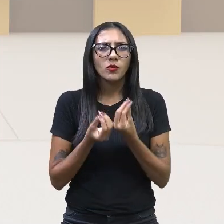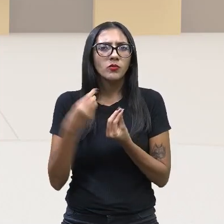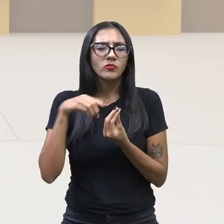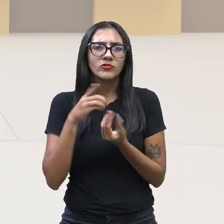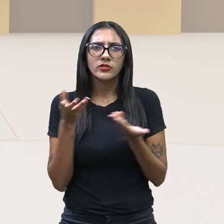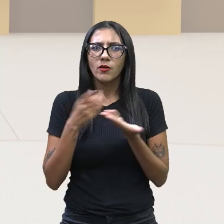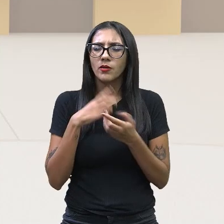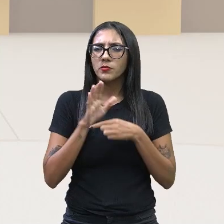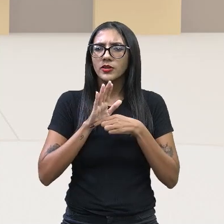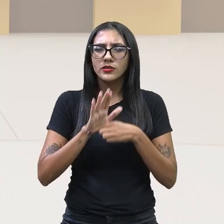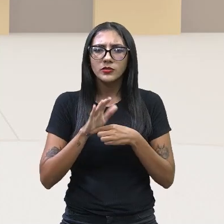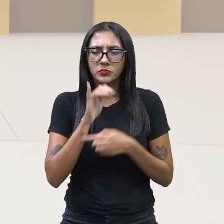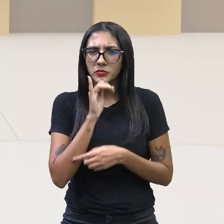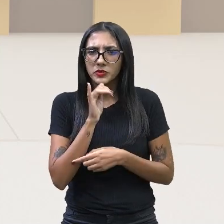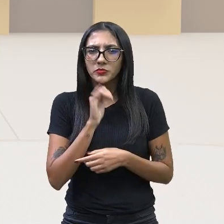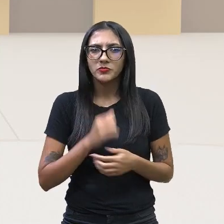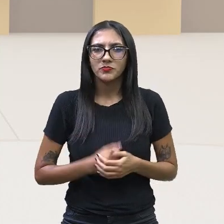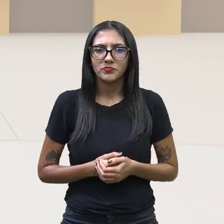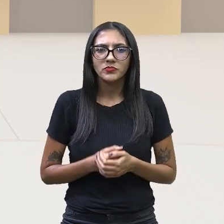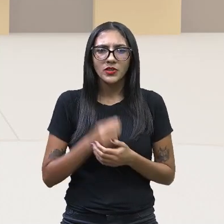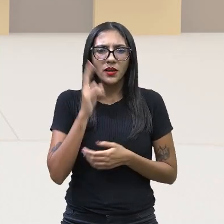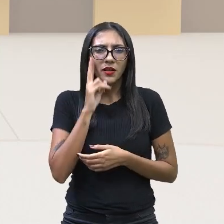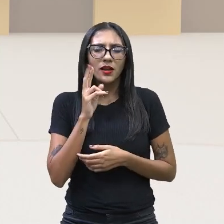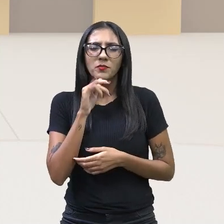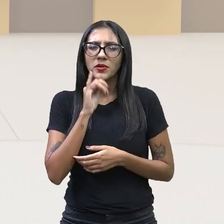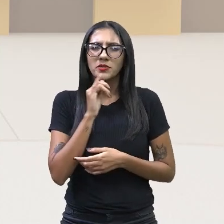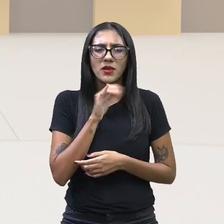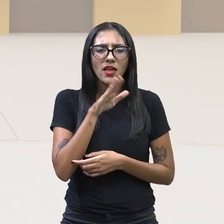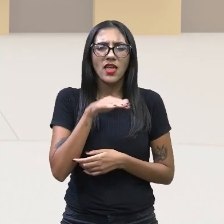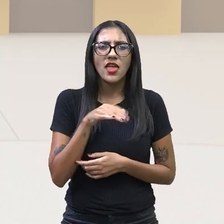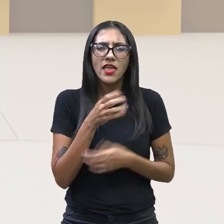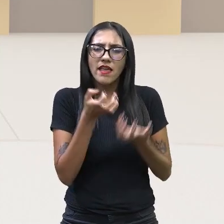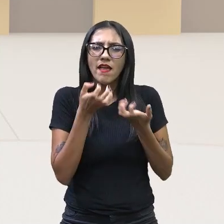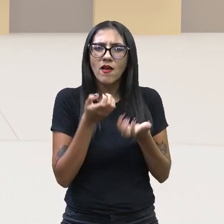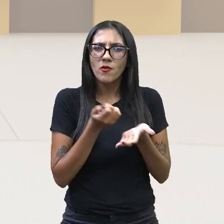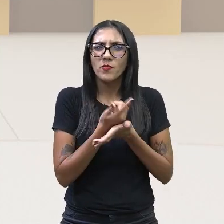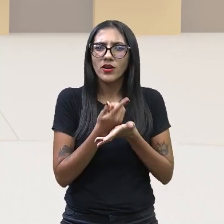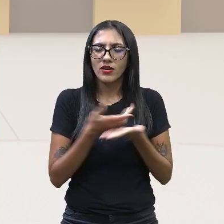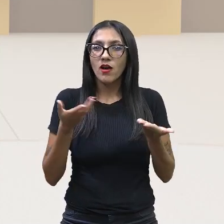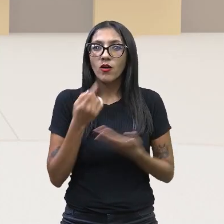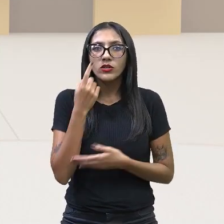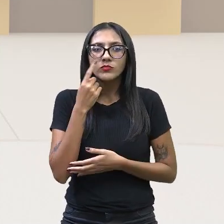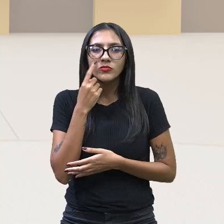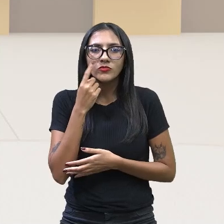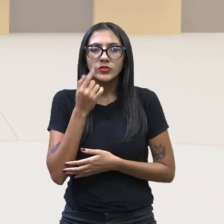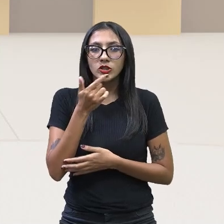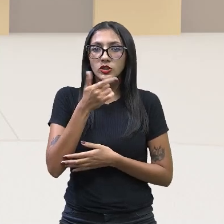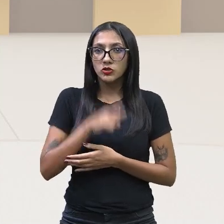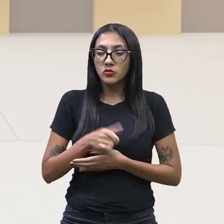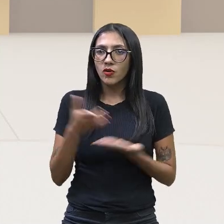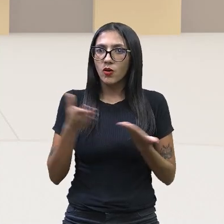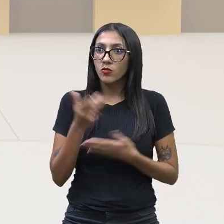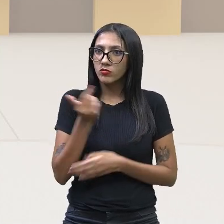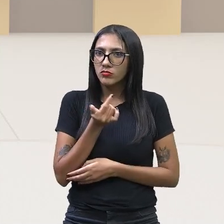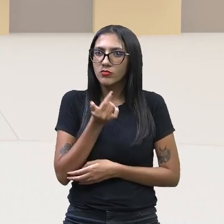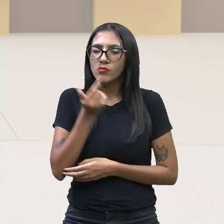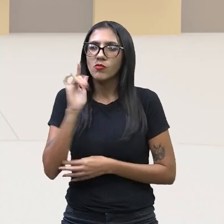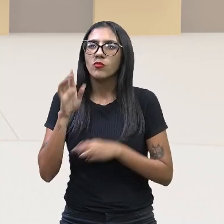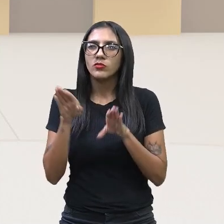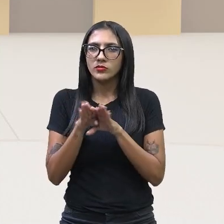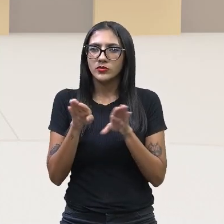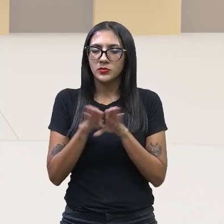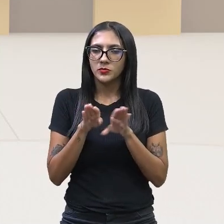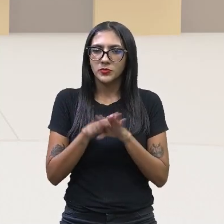apresenta e como você vende. Vocês perceberam que assim, ei, tu não quer comprar? E tal. Vamos ver agora novamente, mas agora uma outra propaganda da